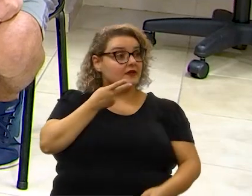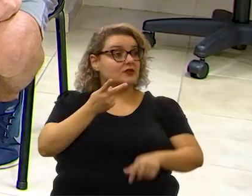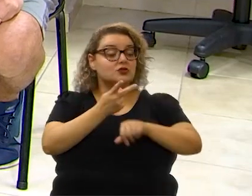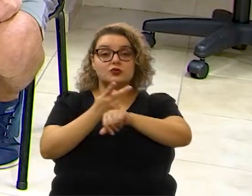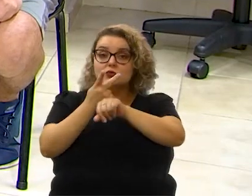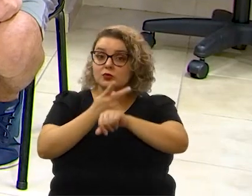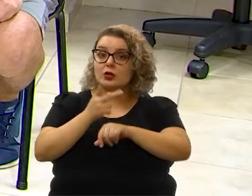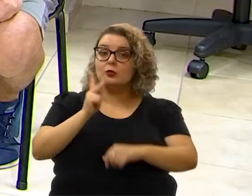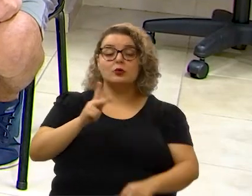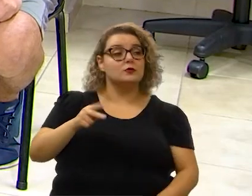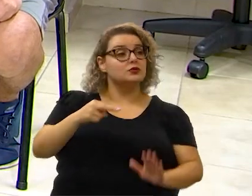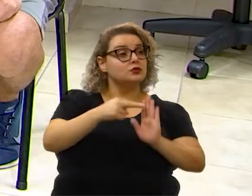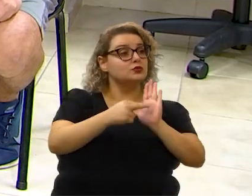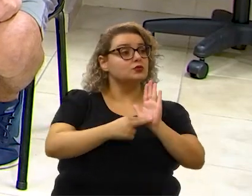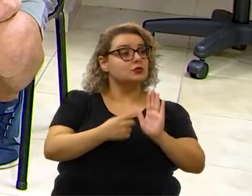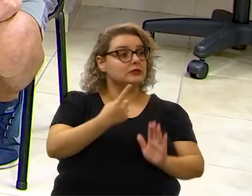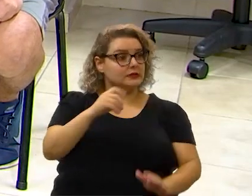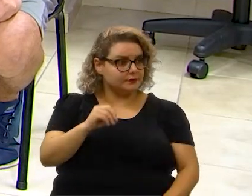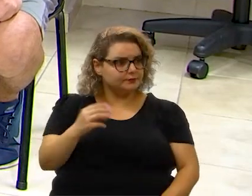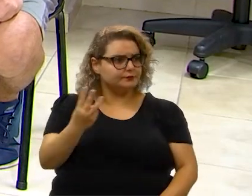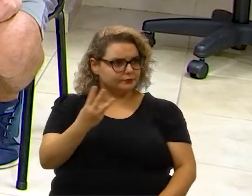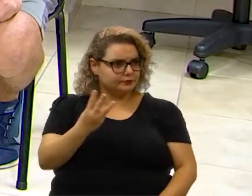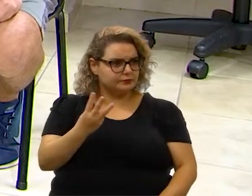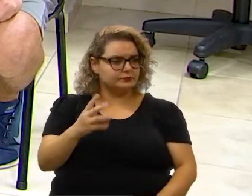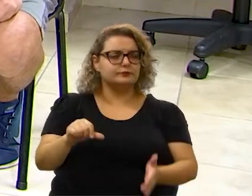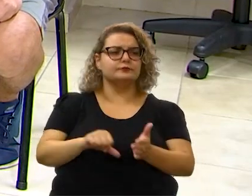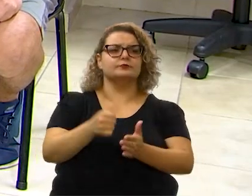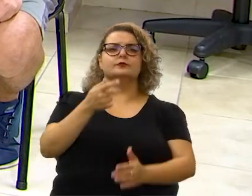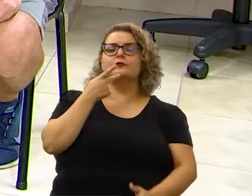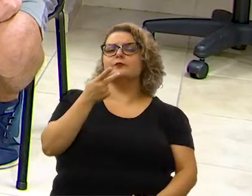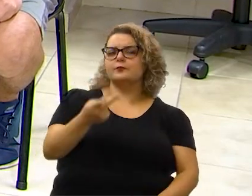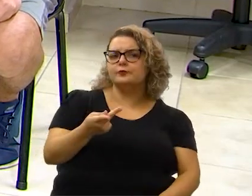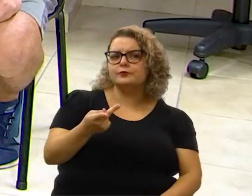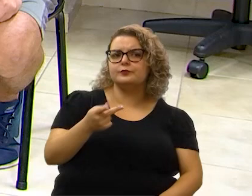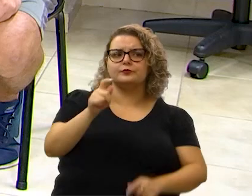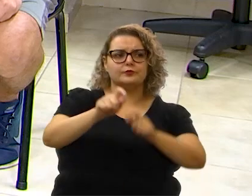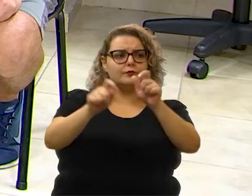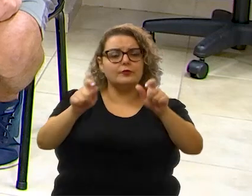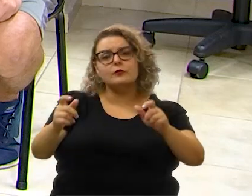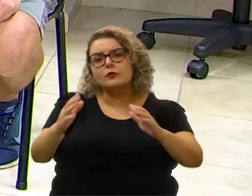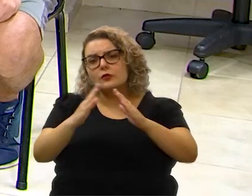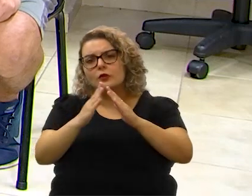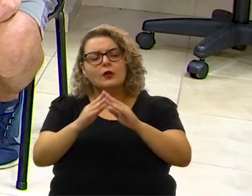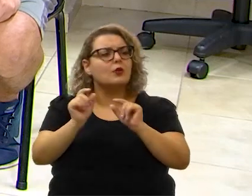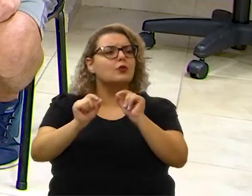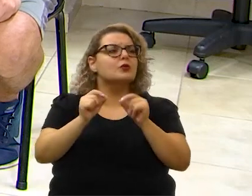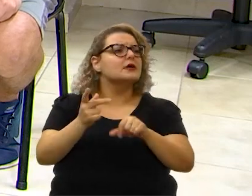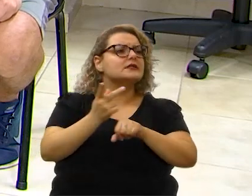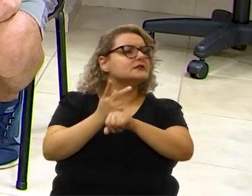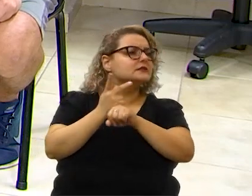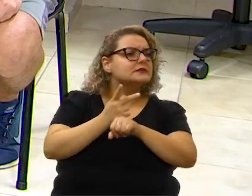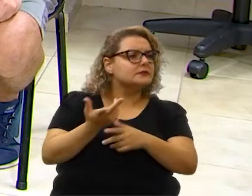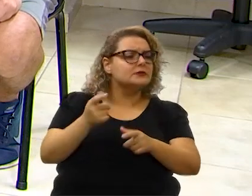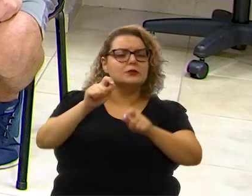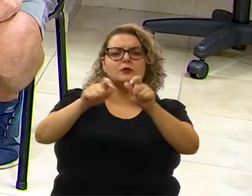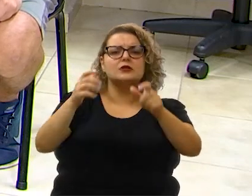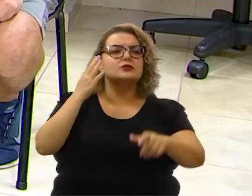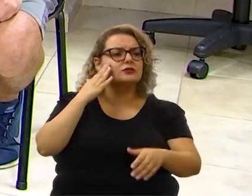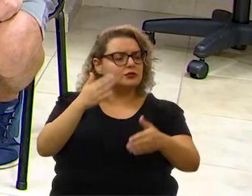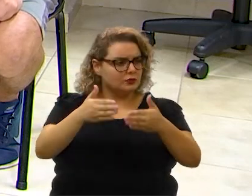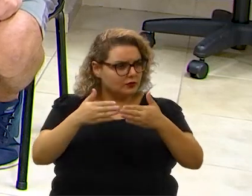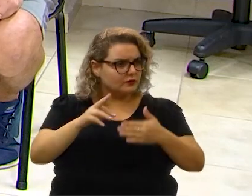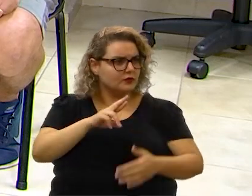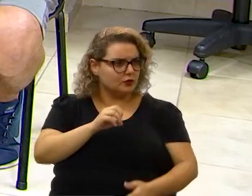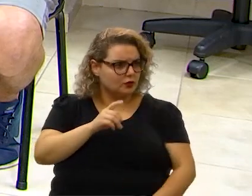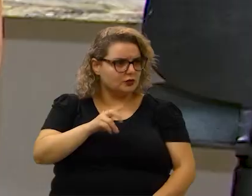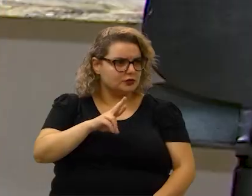sobre esse prêmio, né, professor nota 10, ficou em terceiro lugar. Primeiramente, fale para o pessoal que está em casa o que é essa premiação, para o pessoal entender.